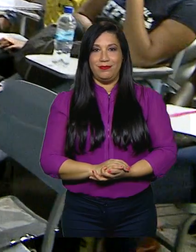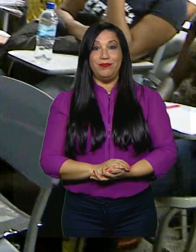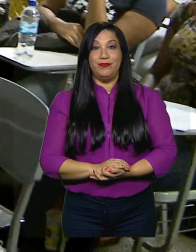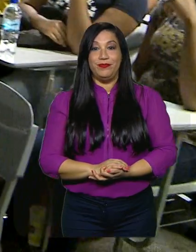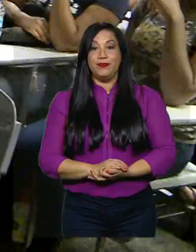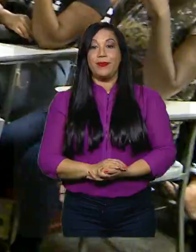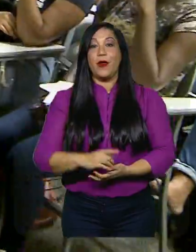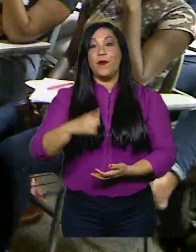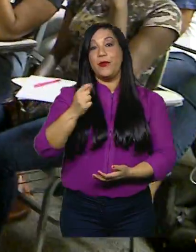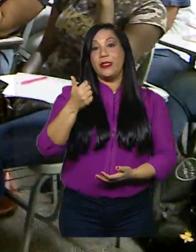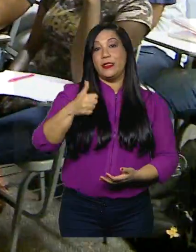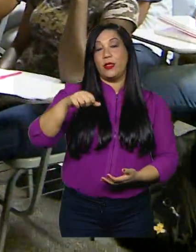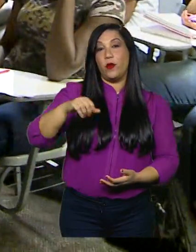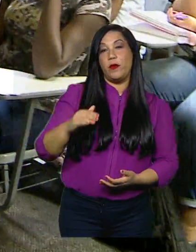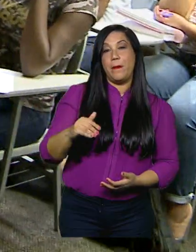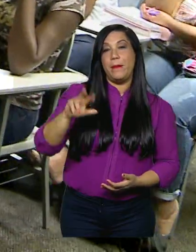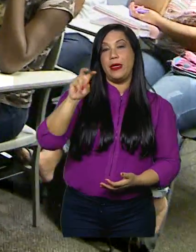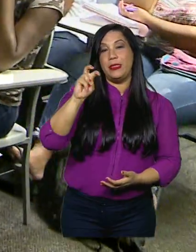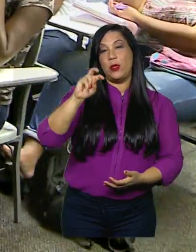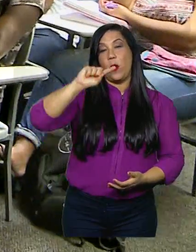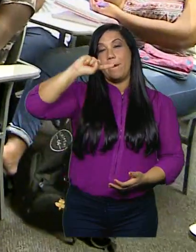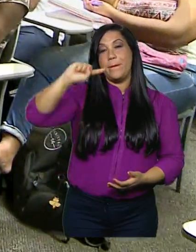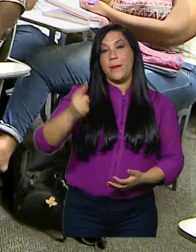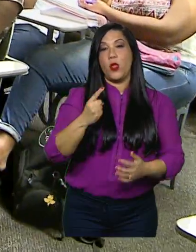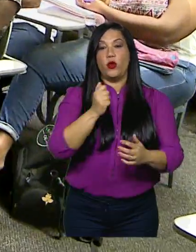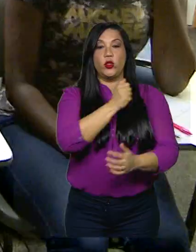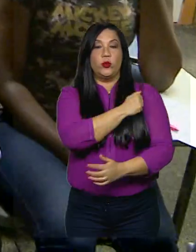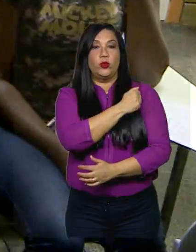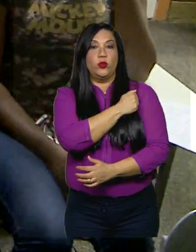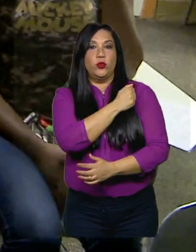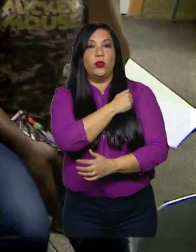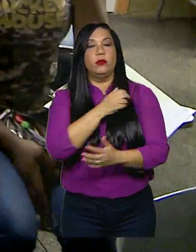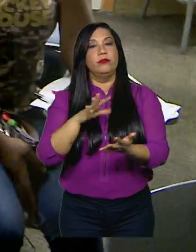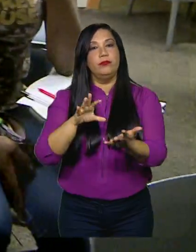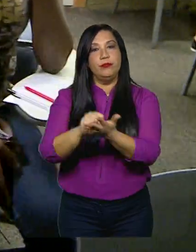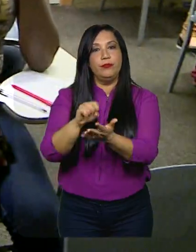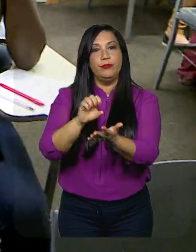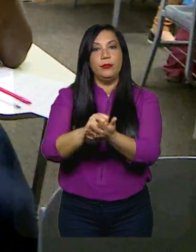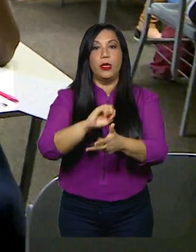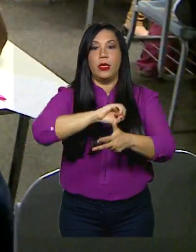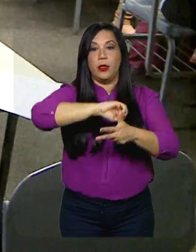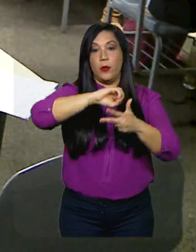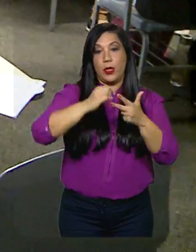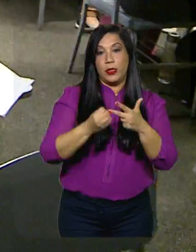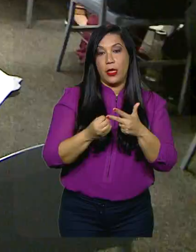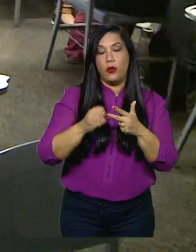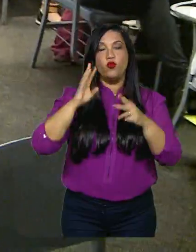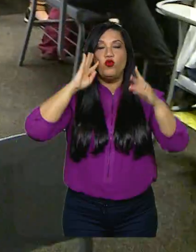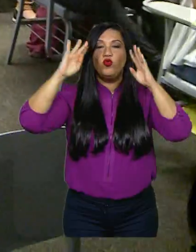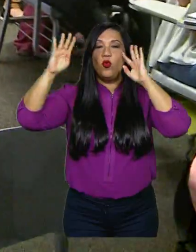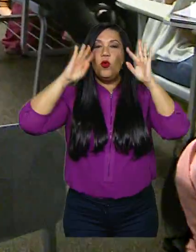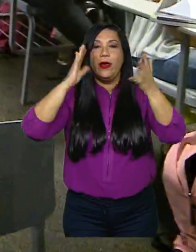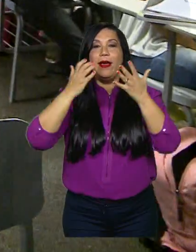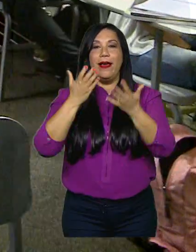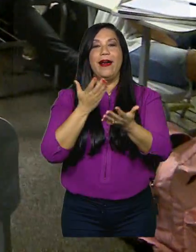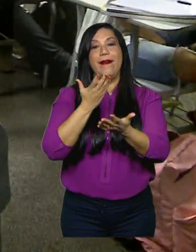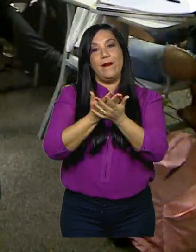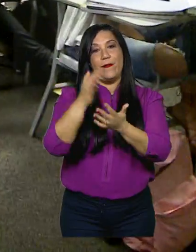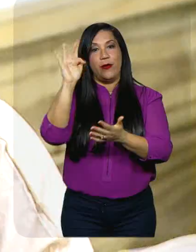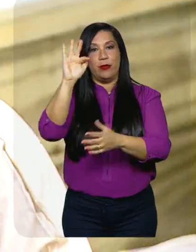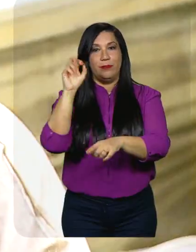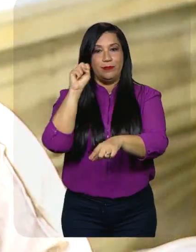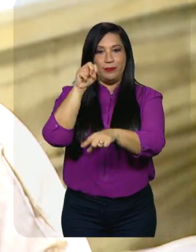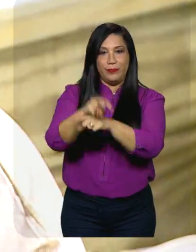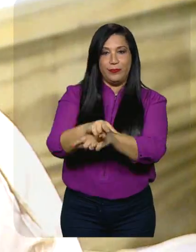Em 2019, mais de 5 milhões de estudantes se inscreveram para o Enem, com o sonho de cursar o ensino